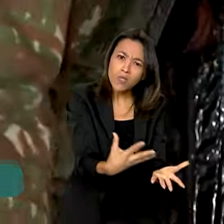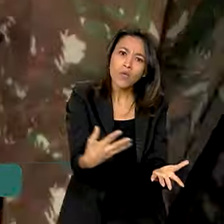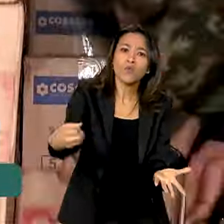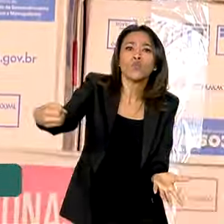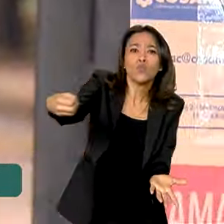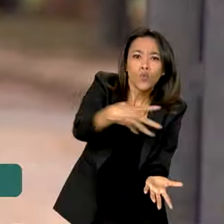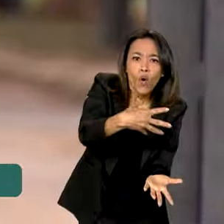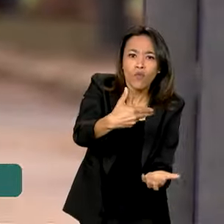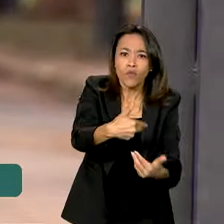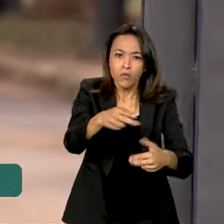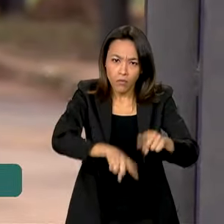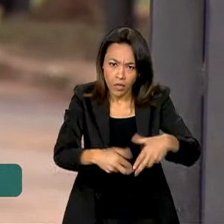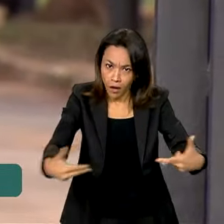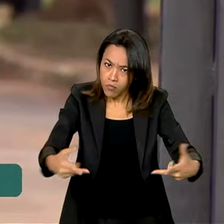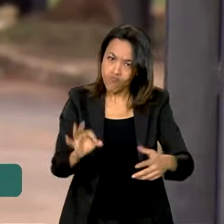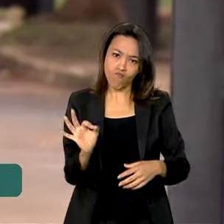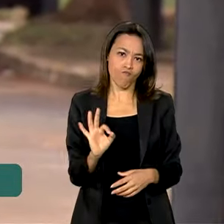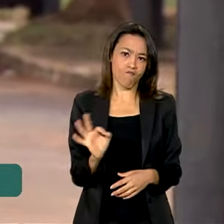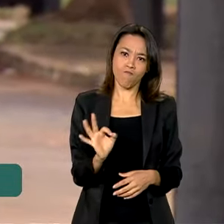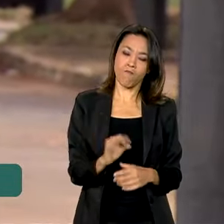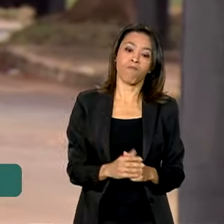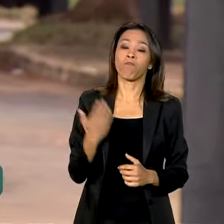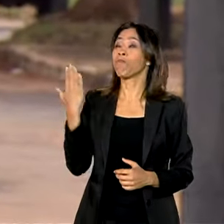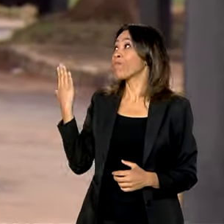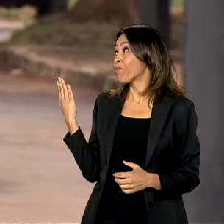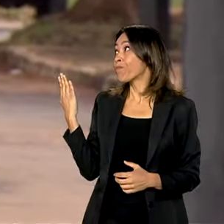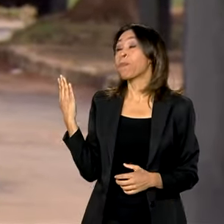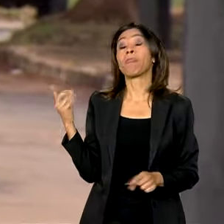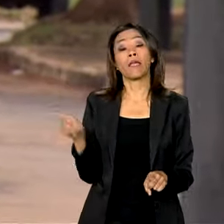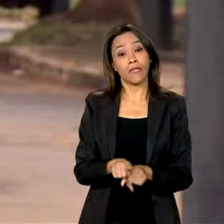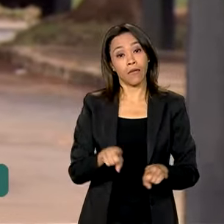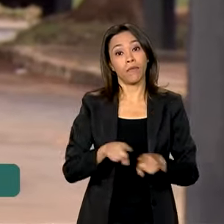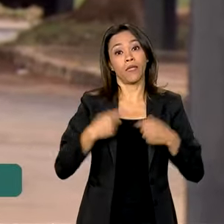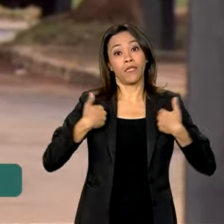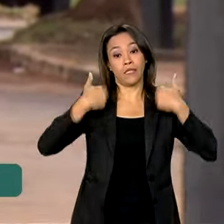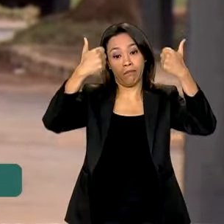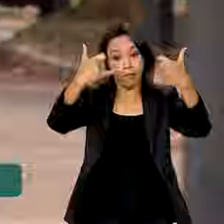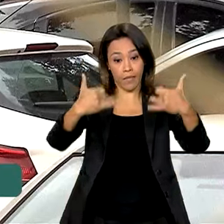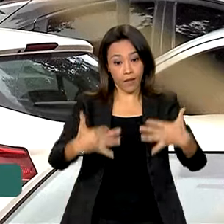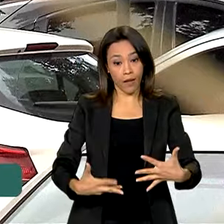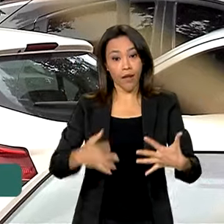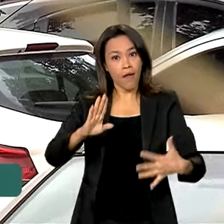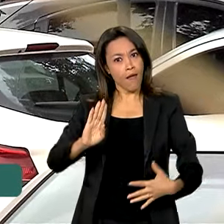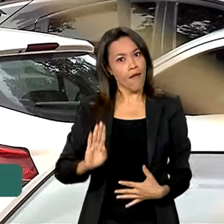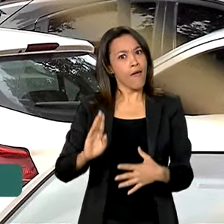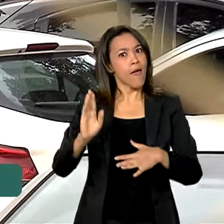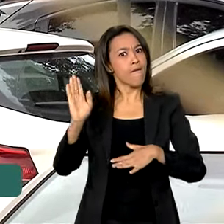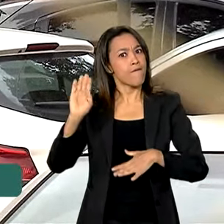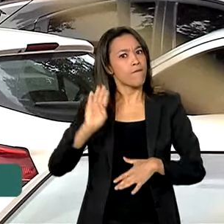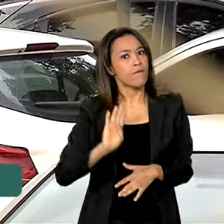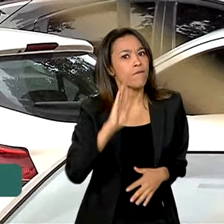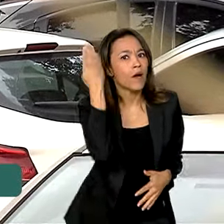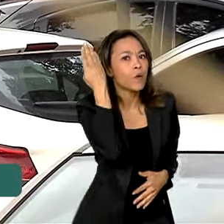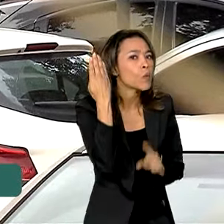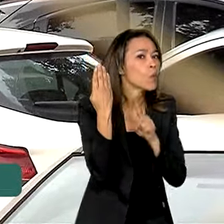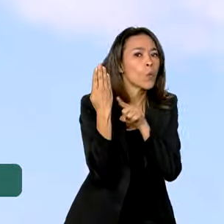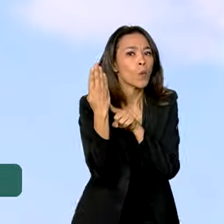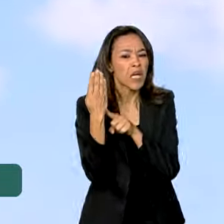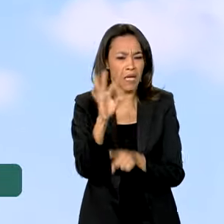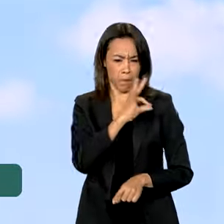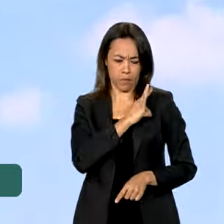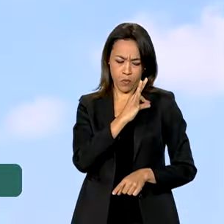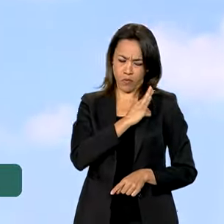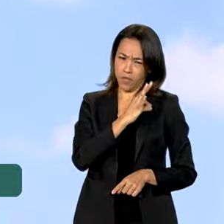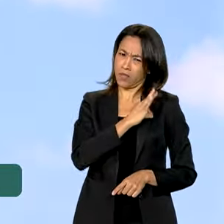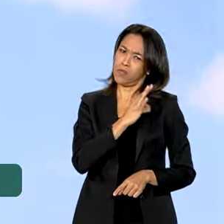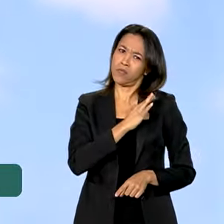novos. E para terminar, a gente também esclarece que é falsa a informação de que a Polícia Federal